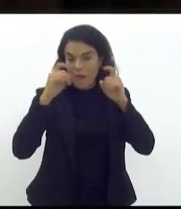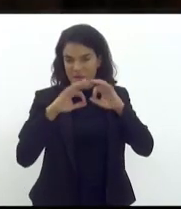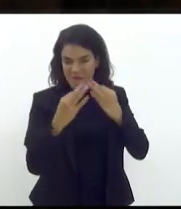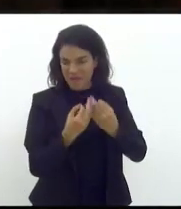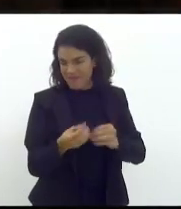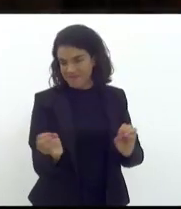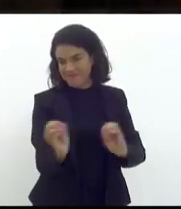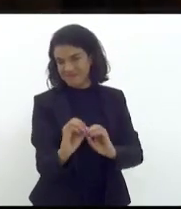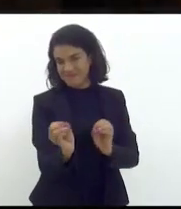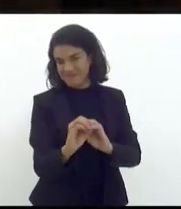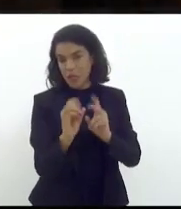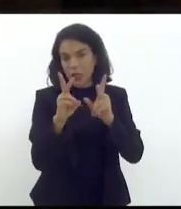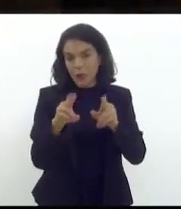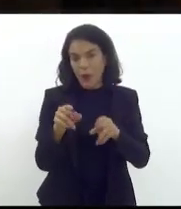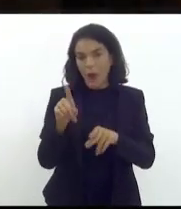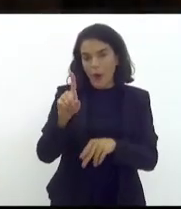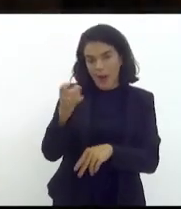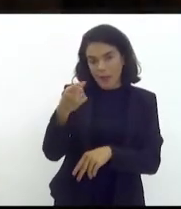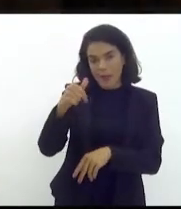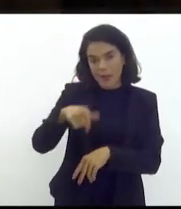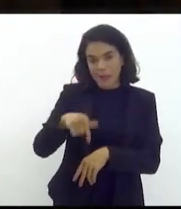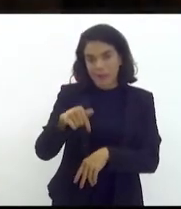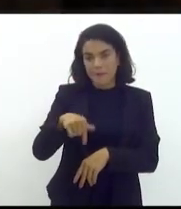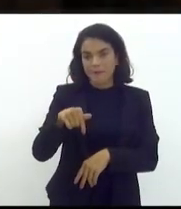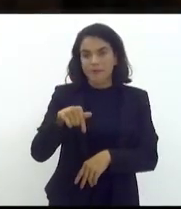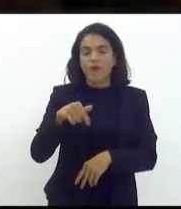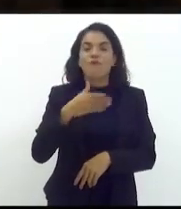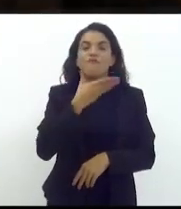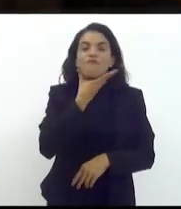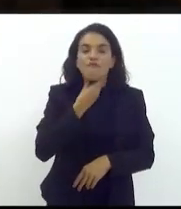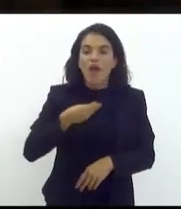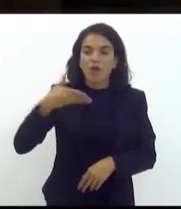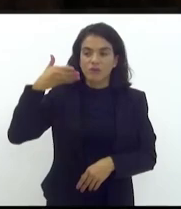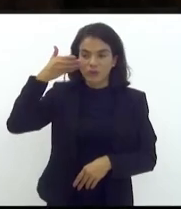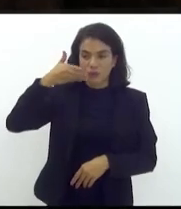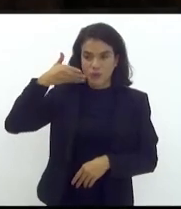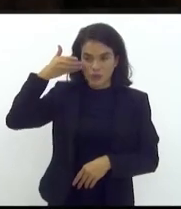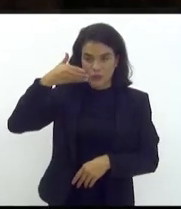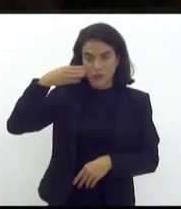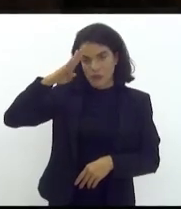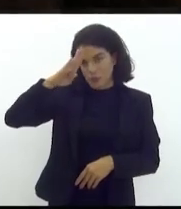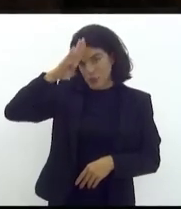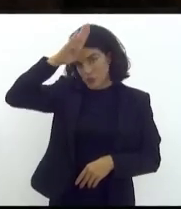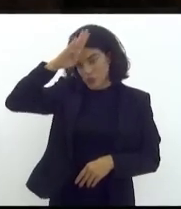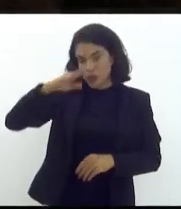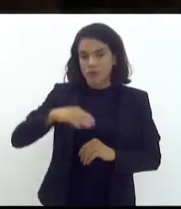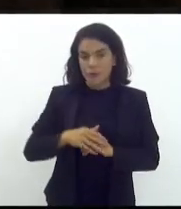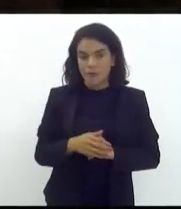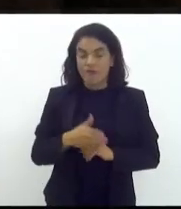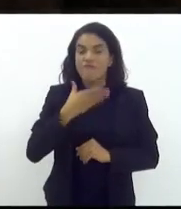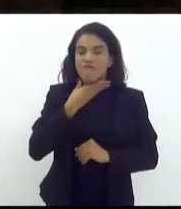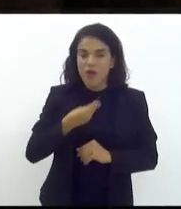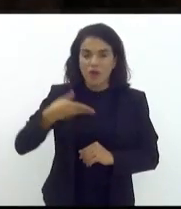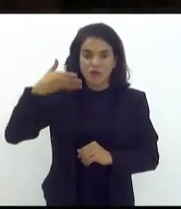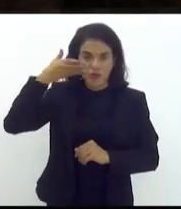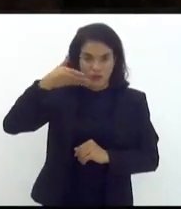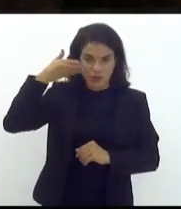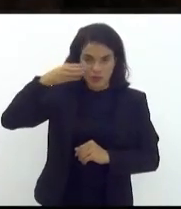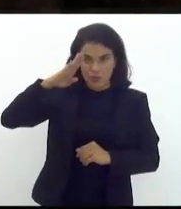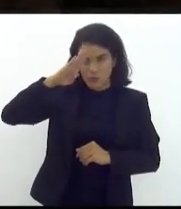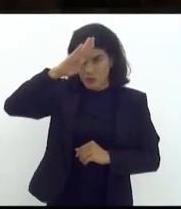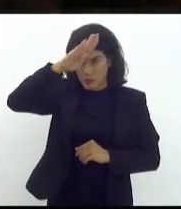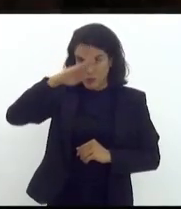como foi aqui o falso discurso bolsonarista falso discurso